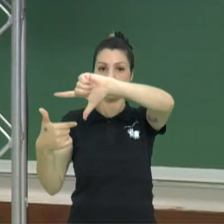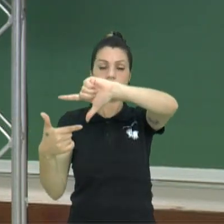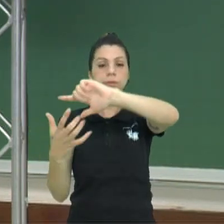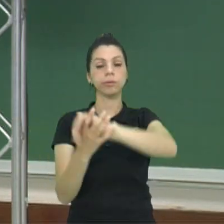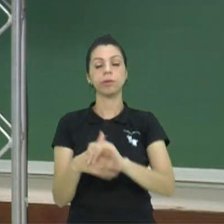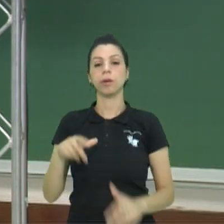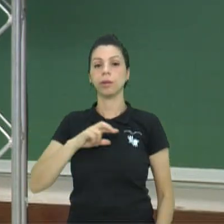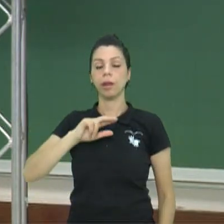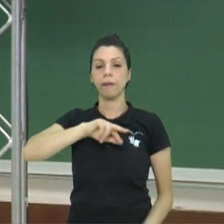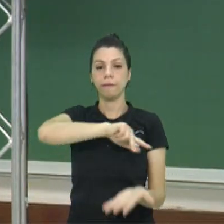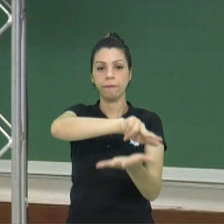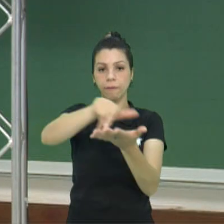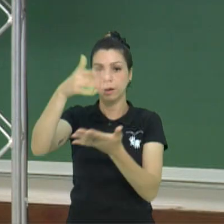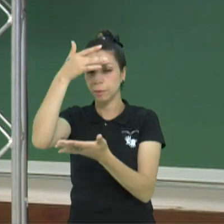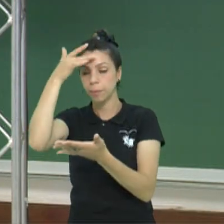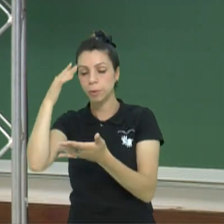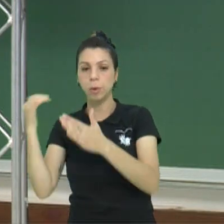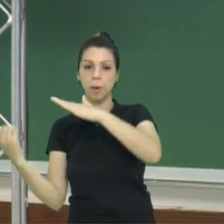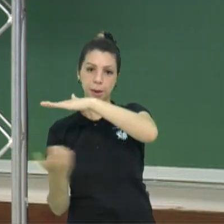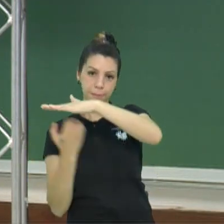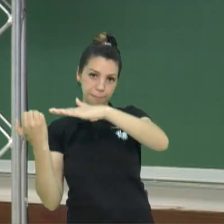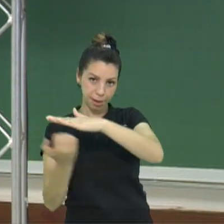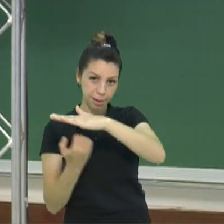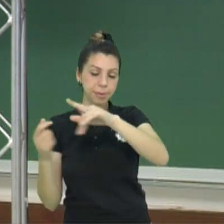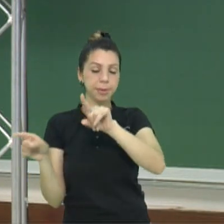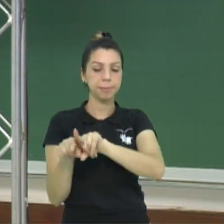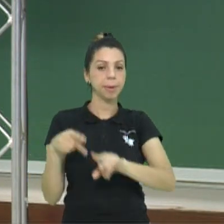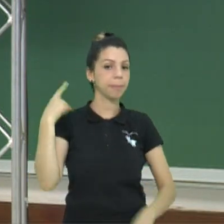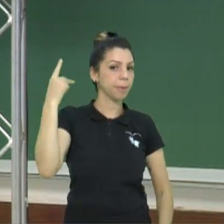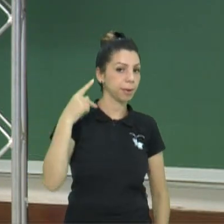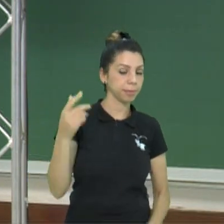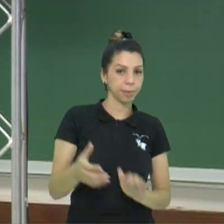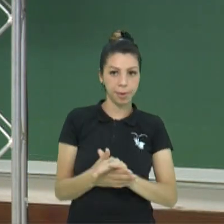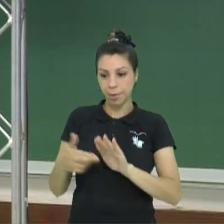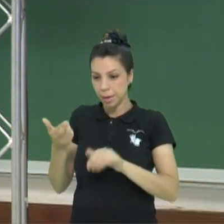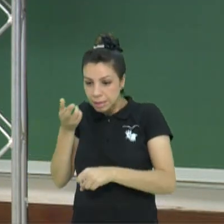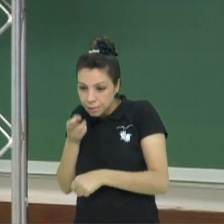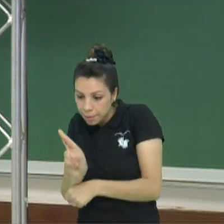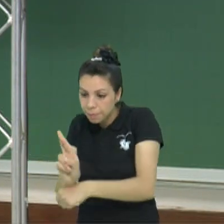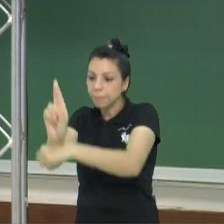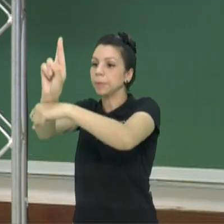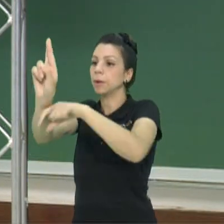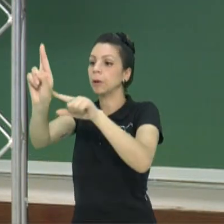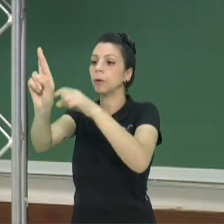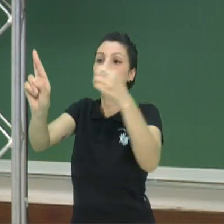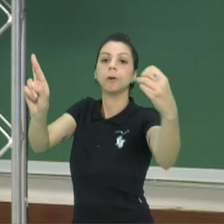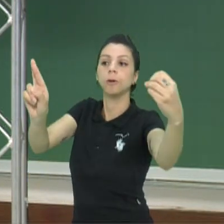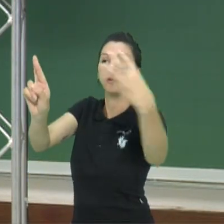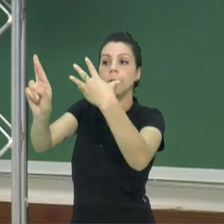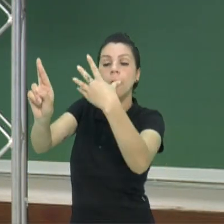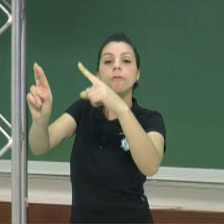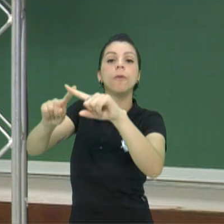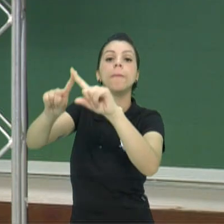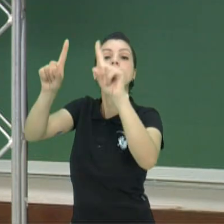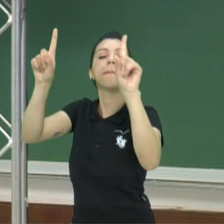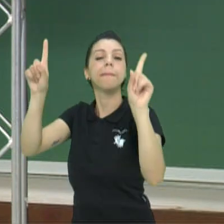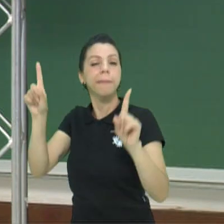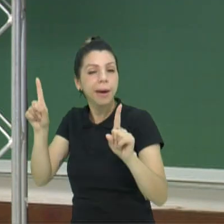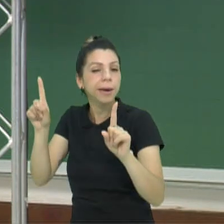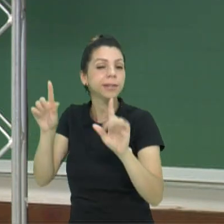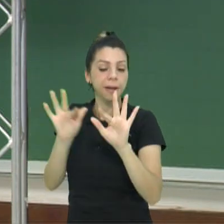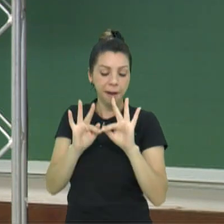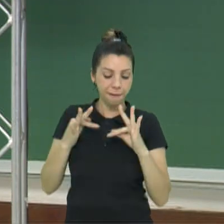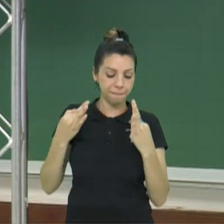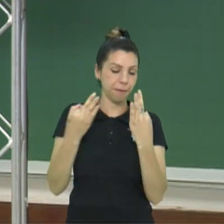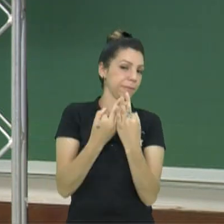vários empresários e políticos. Ele se apresentava como novo, era de Alagoas, fora do centro político, mas a família